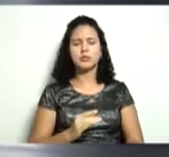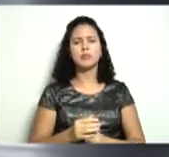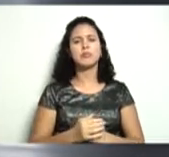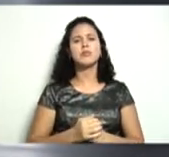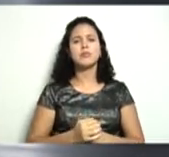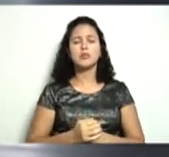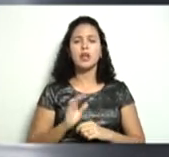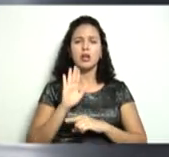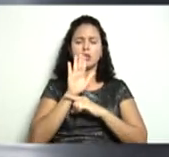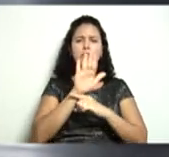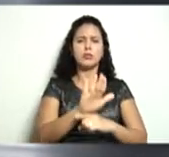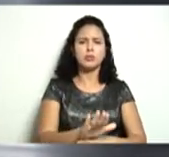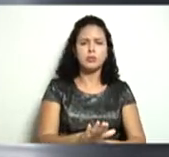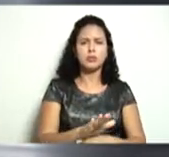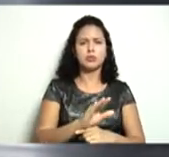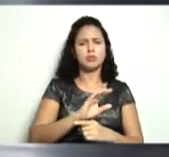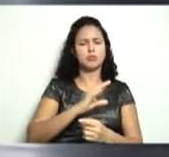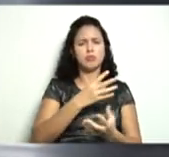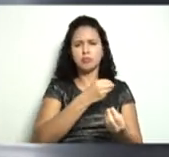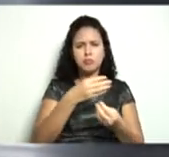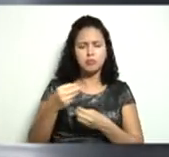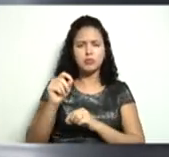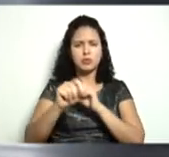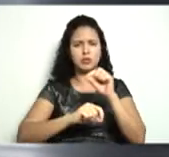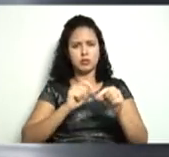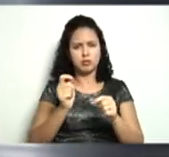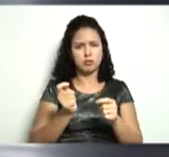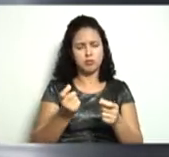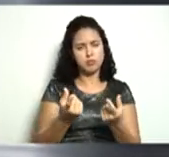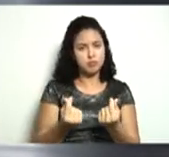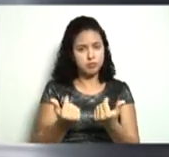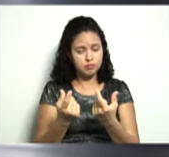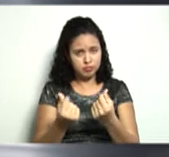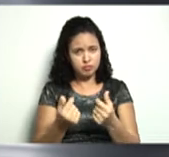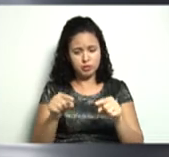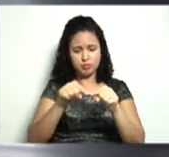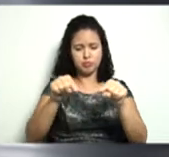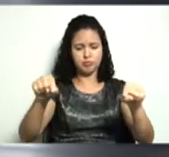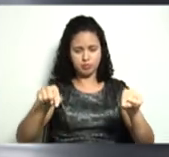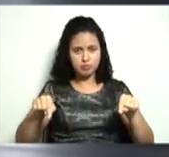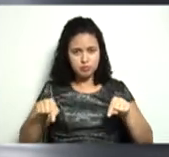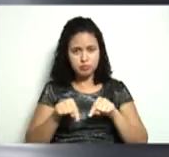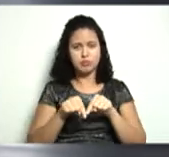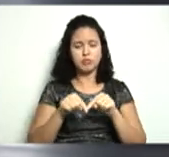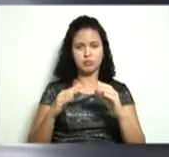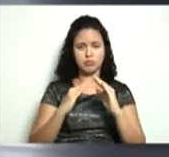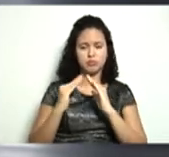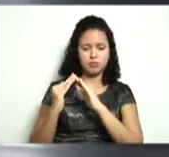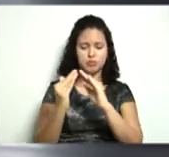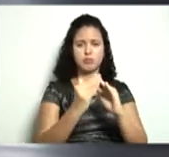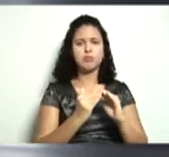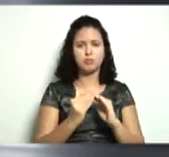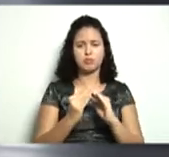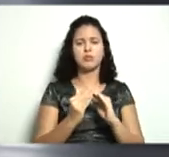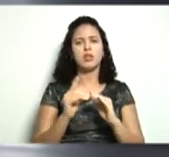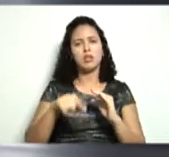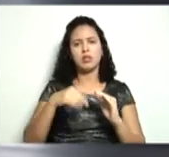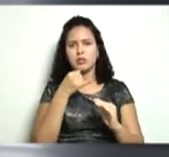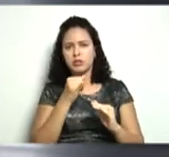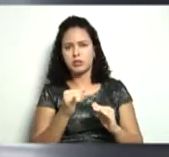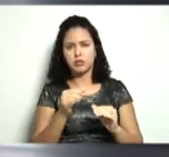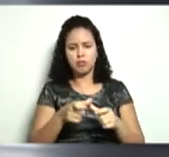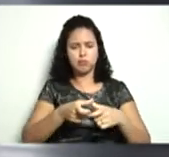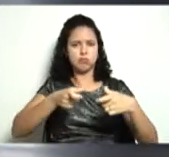acaba viabilizando muitas vezes um negócio de uma pequena propriedade que, se o custo de energia fosse maior,